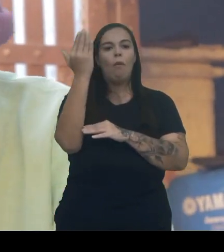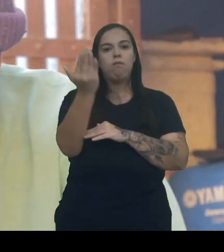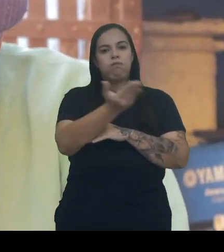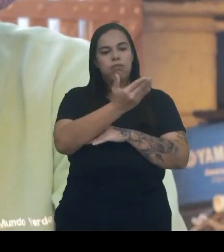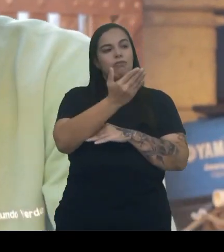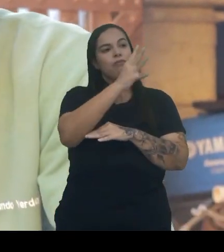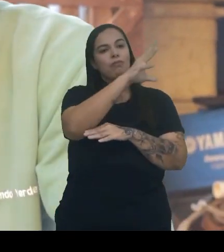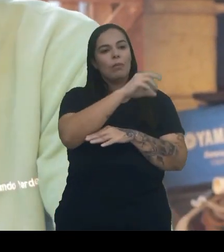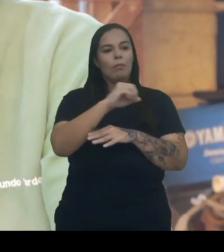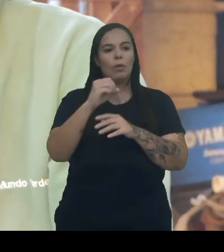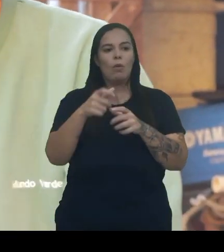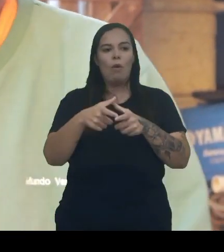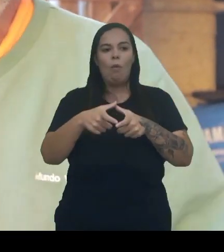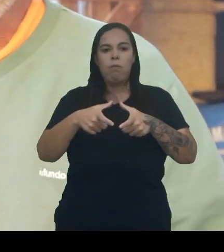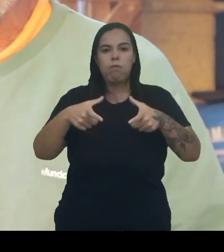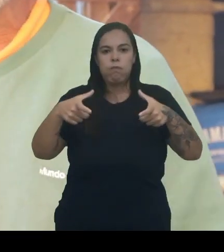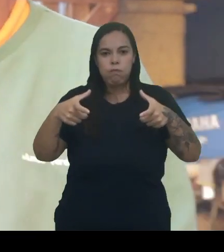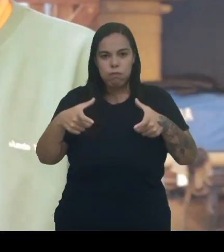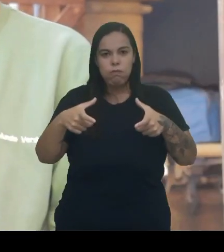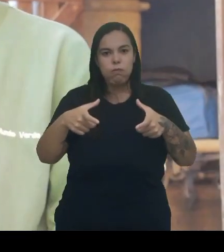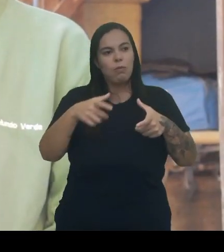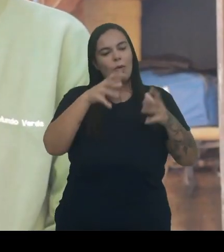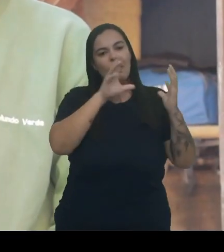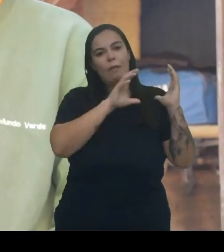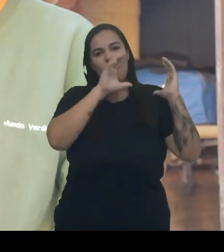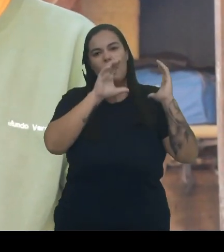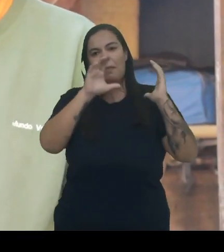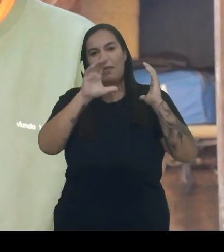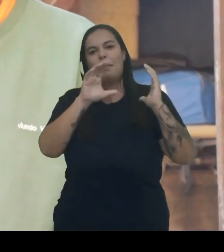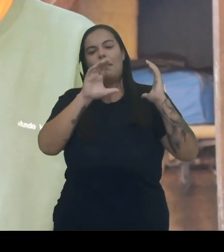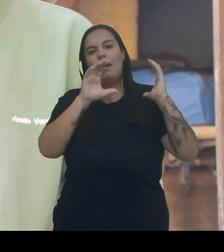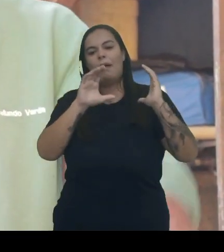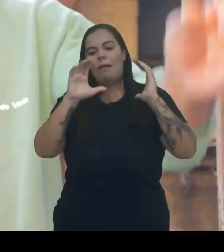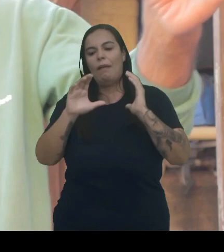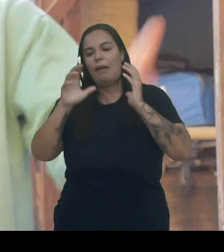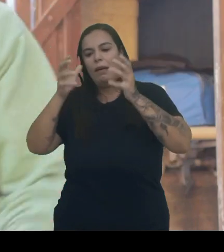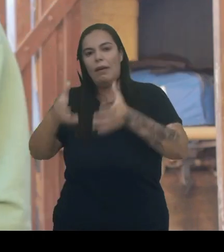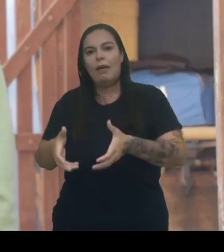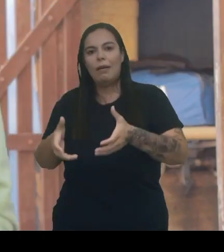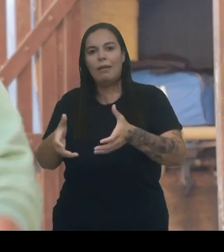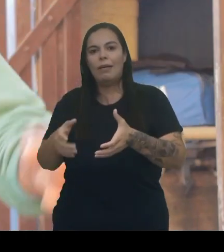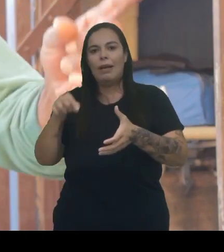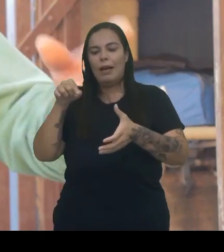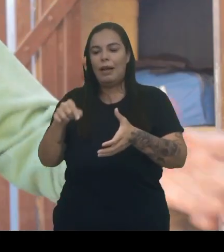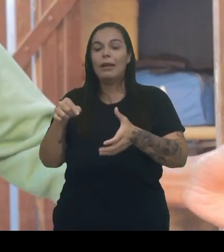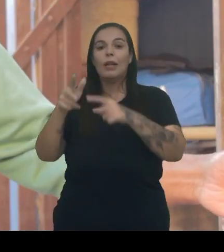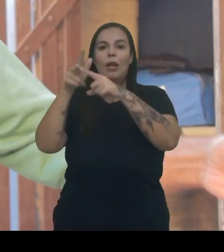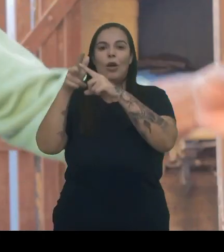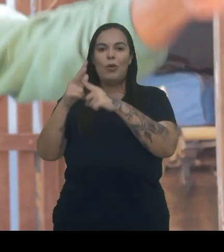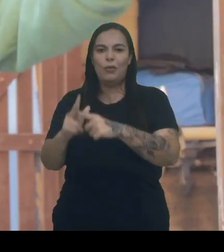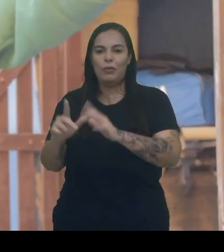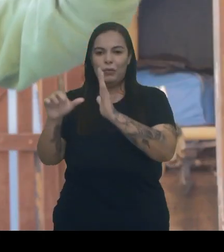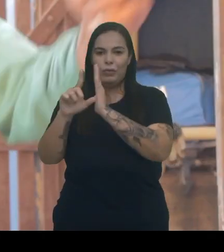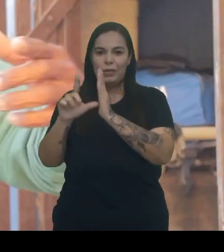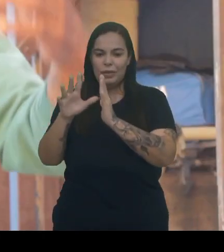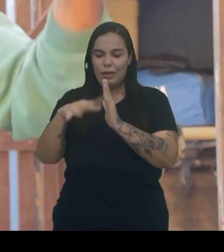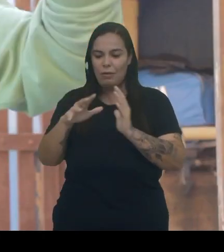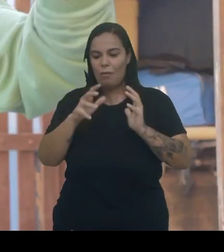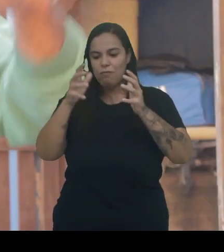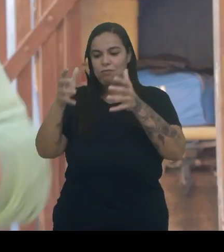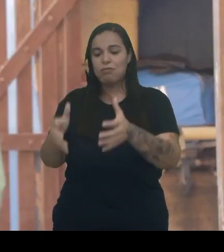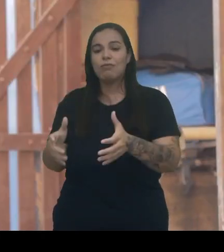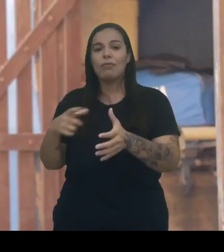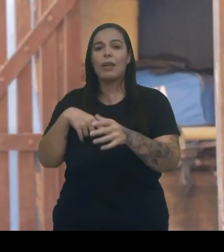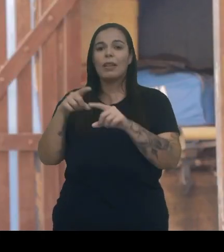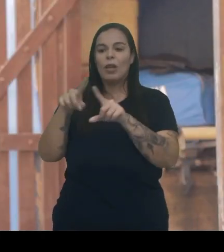menos, desse diâmetro assim, mais ou menos. Trouxe nas costas, de estalinho. Ele botou na oficina dele ali, que tinha uma oficinazinha, ele tinha um quarto ali, fez uma